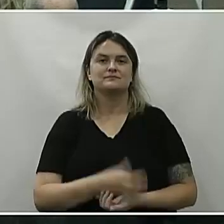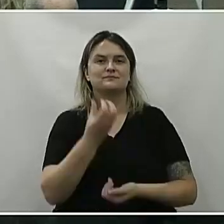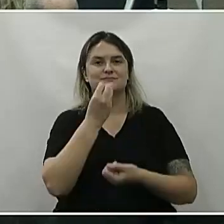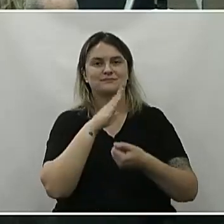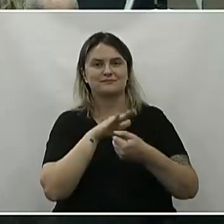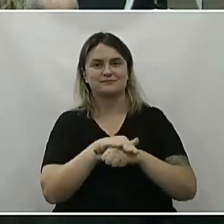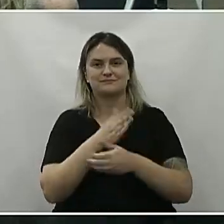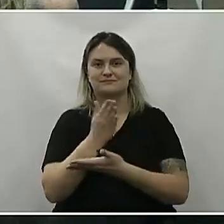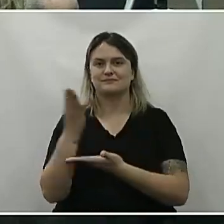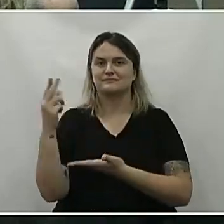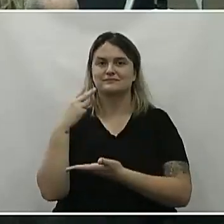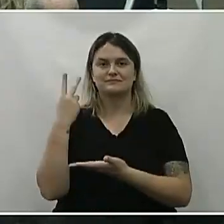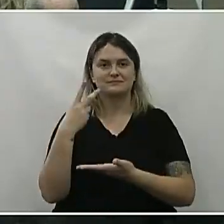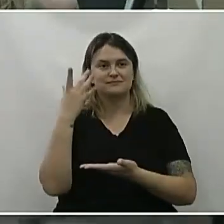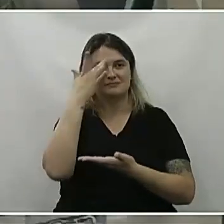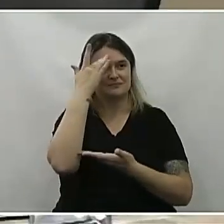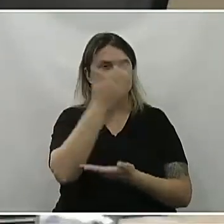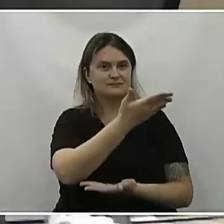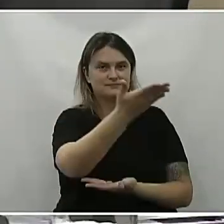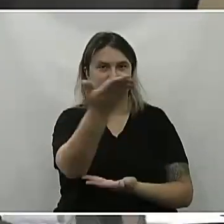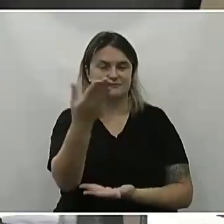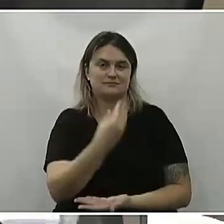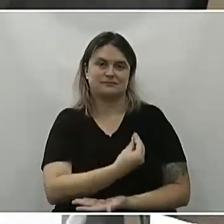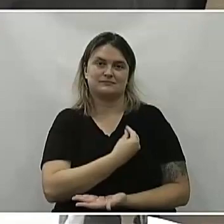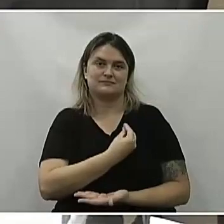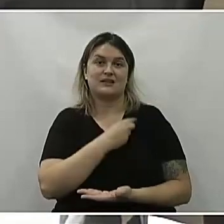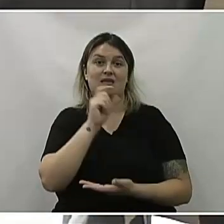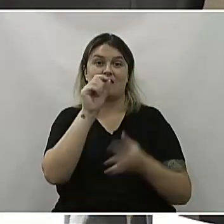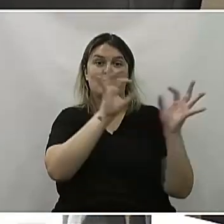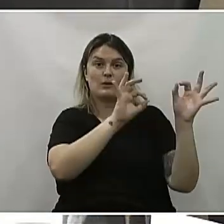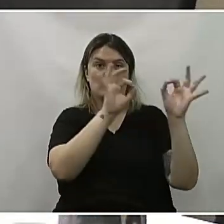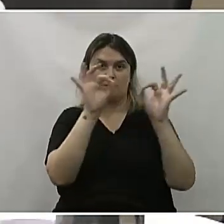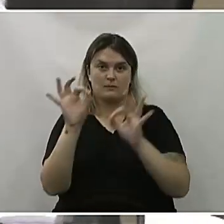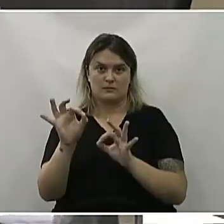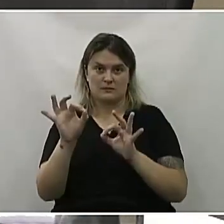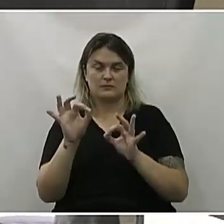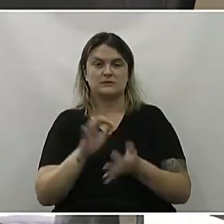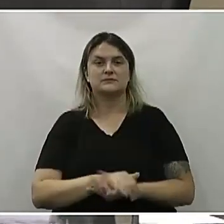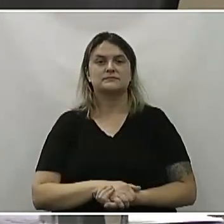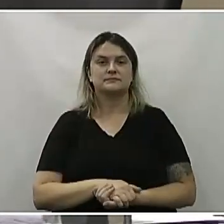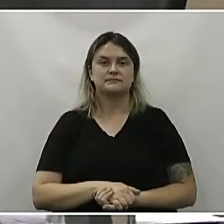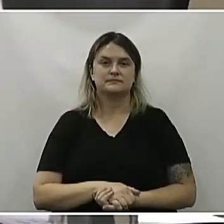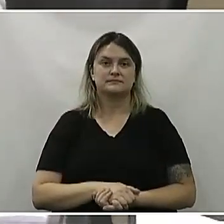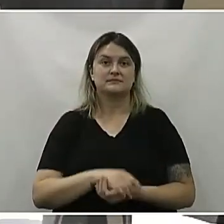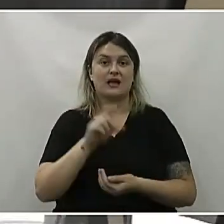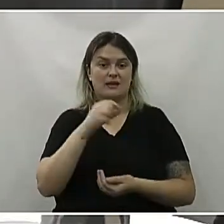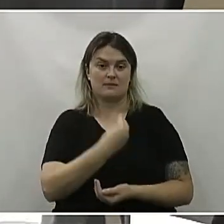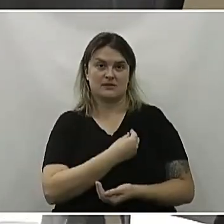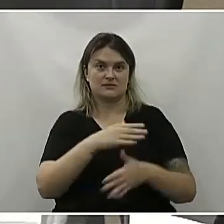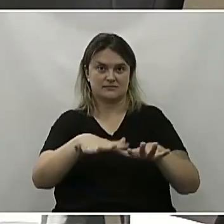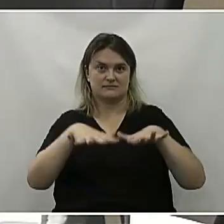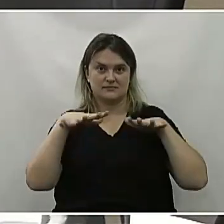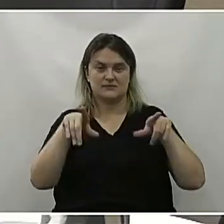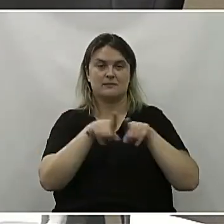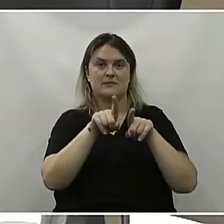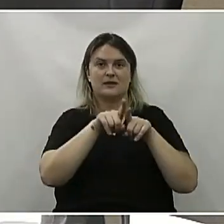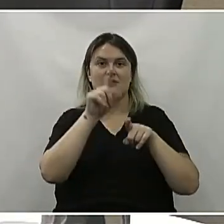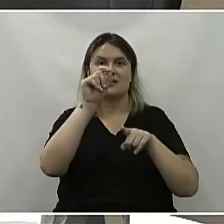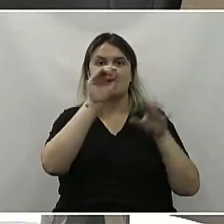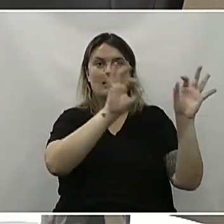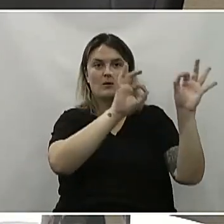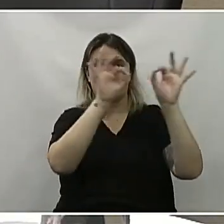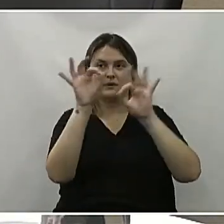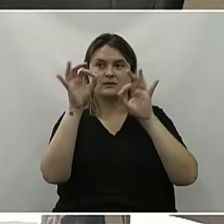Boa noite nobres colegas a todos que nos acompanham aqui da da câmara e também que